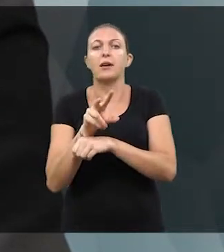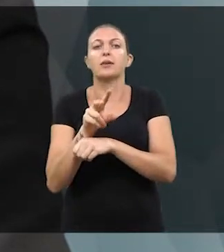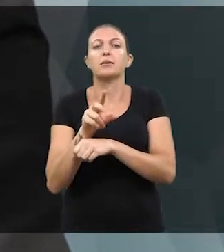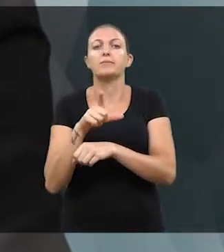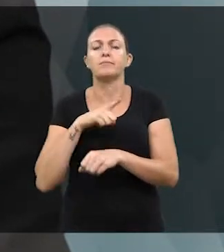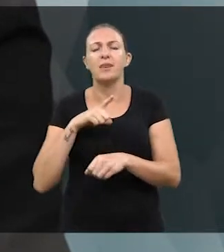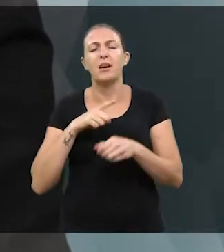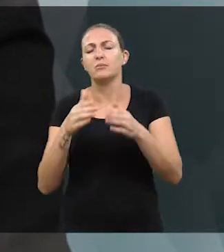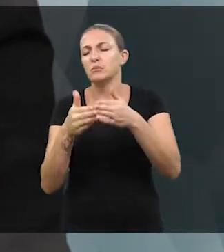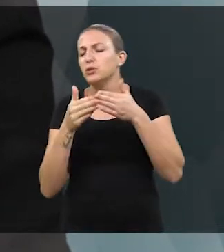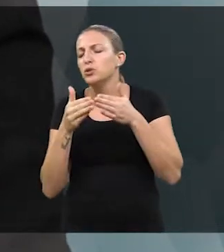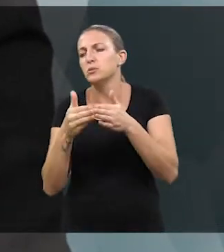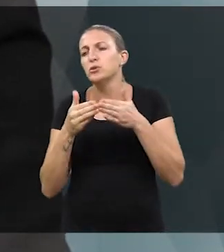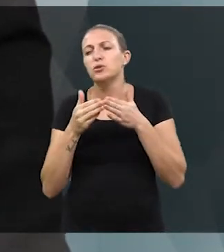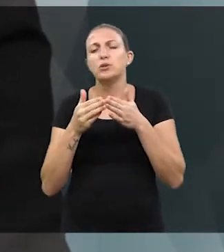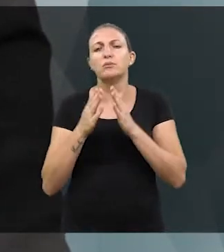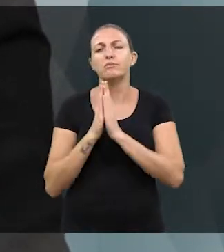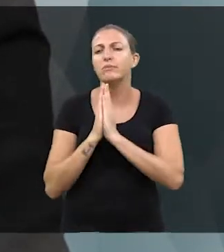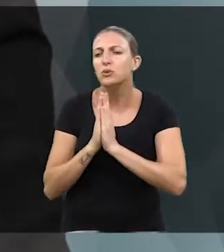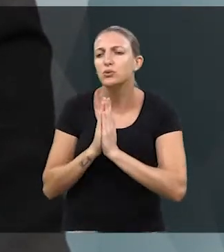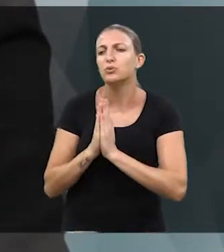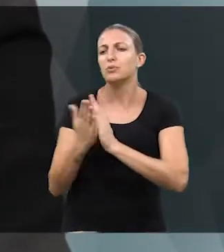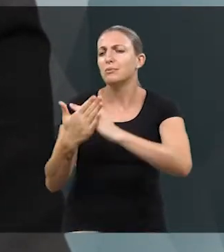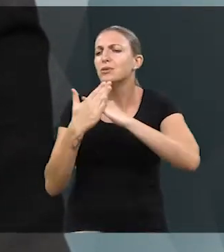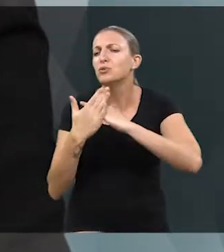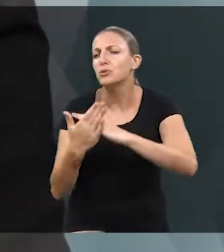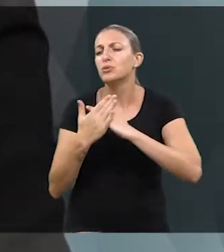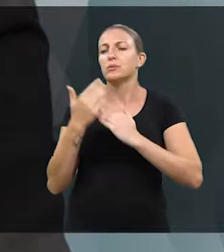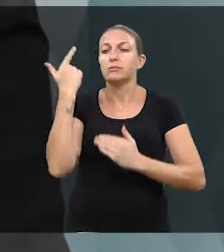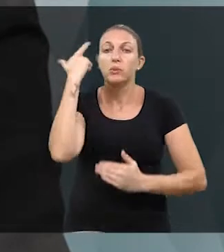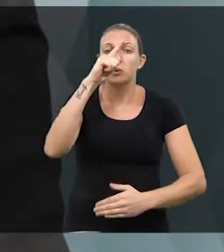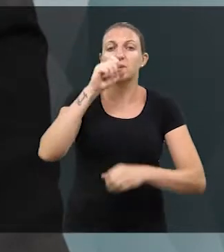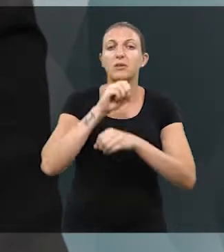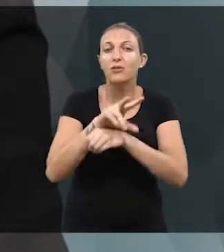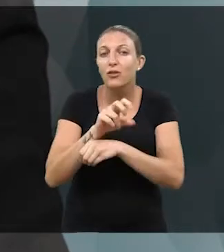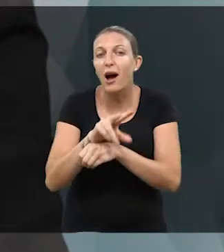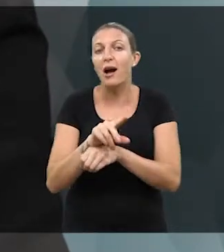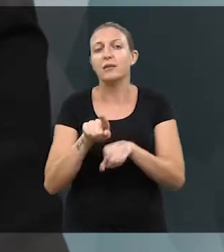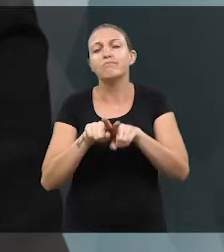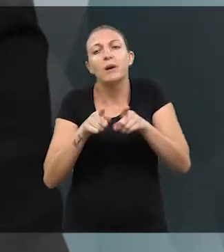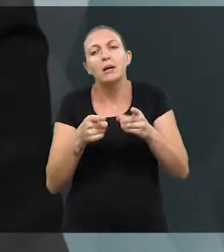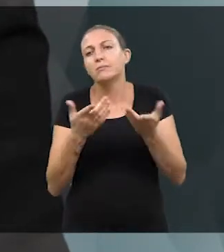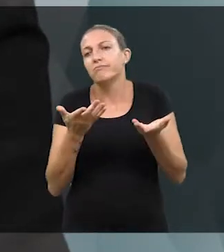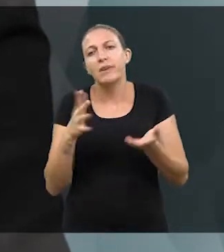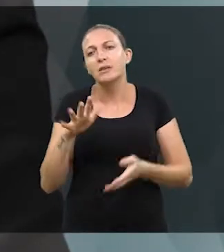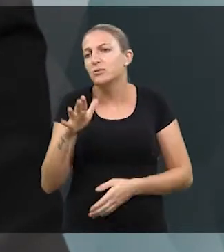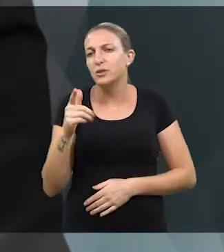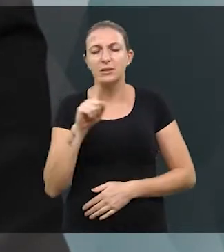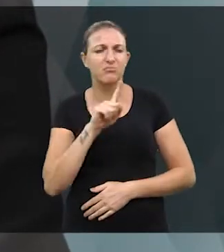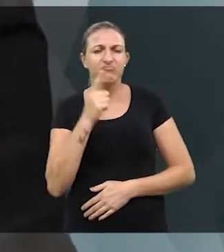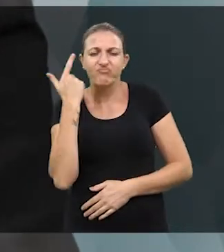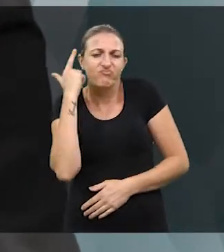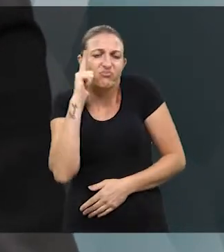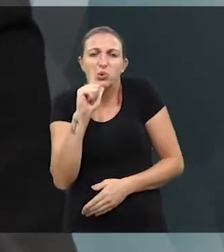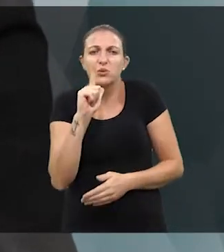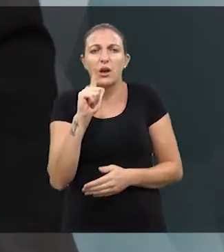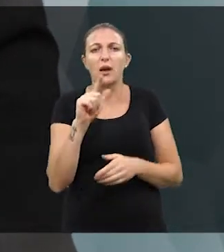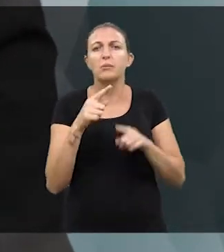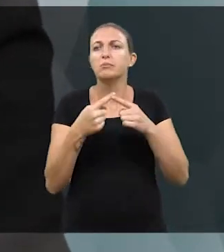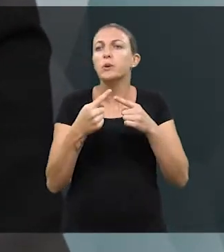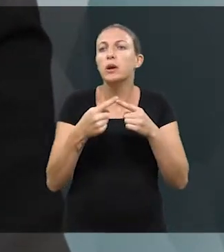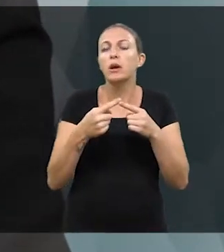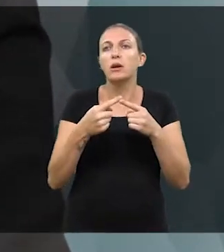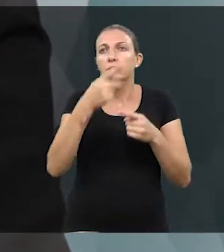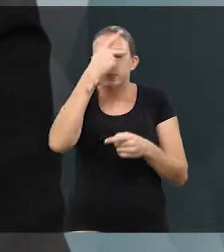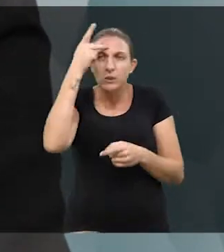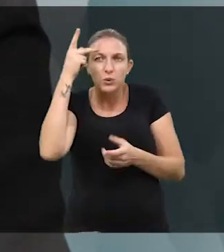negue me ajuda lá né pra conseguir uma vaga e nem sempre se consegue nem às vezes a pessoa que há na escola próxima da